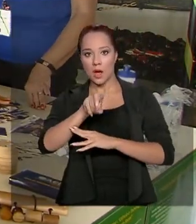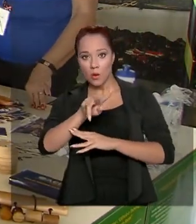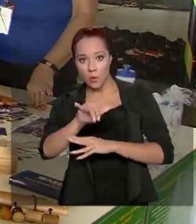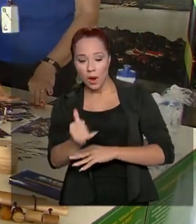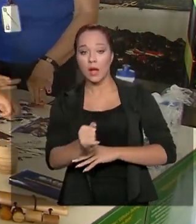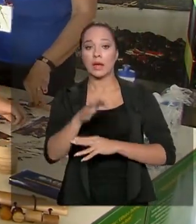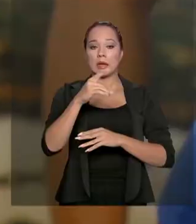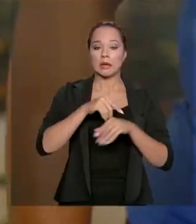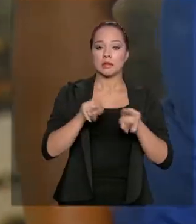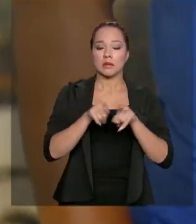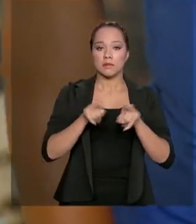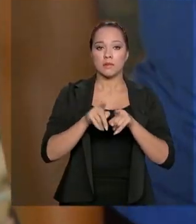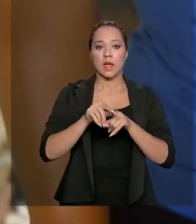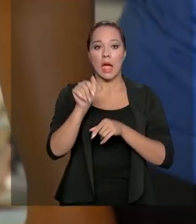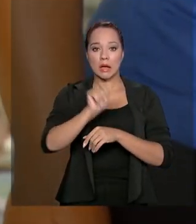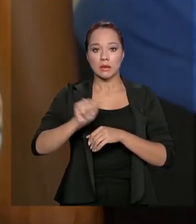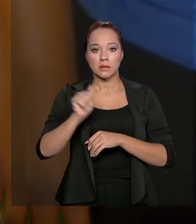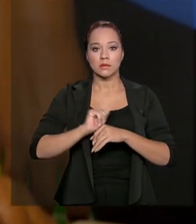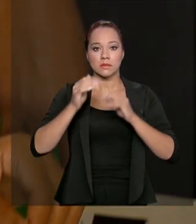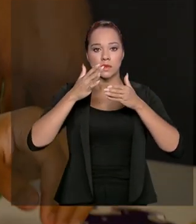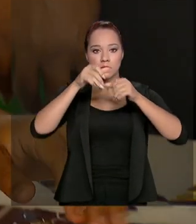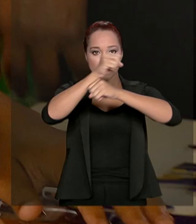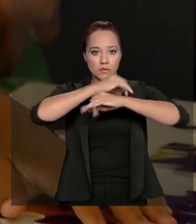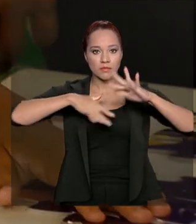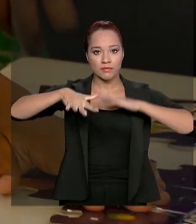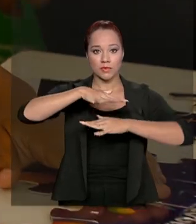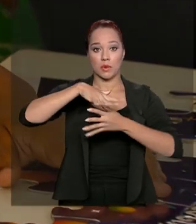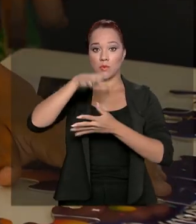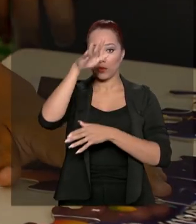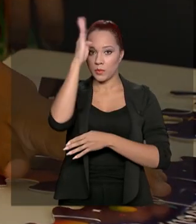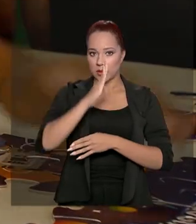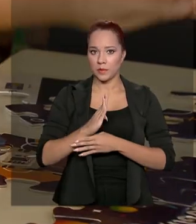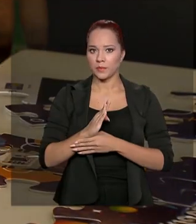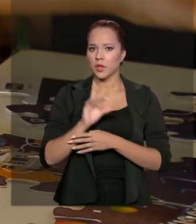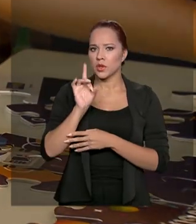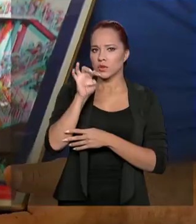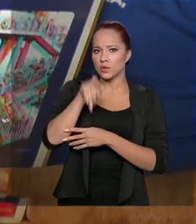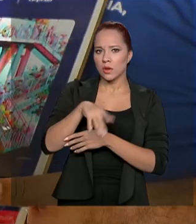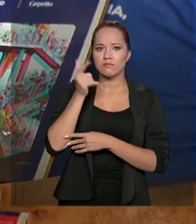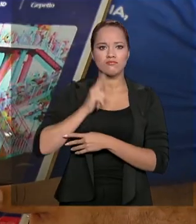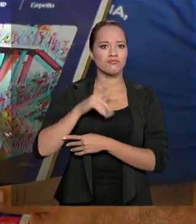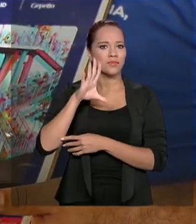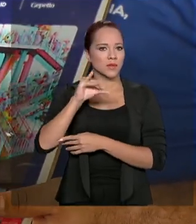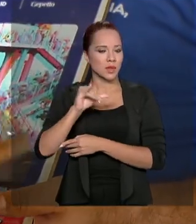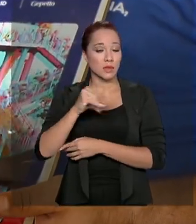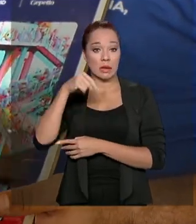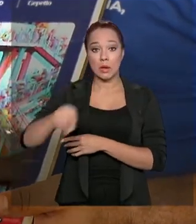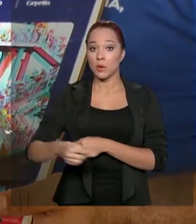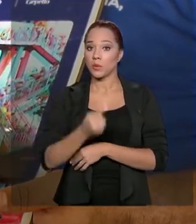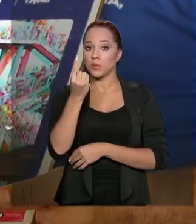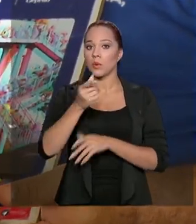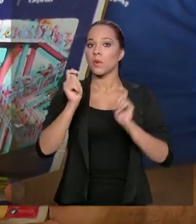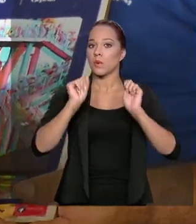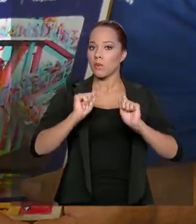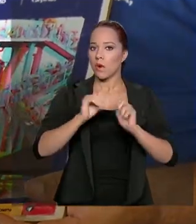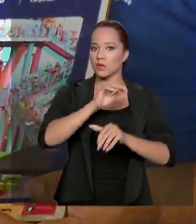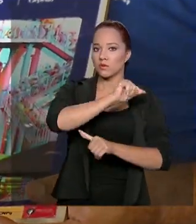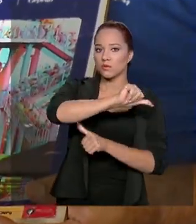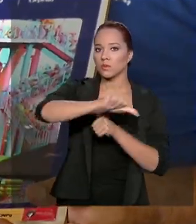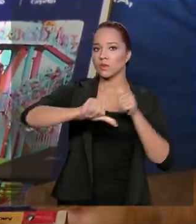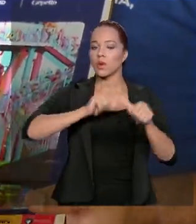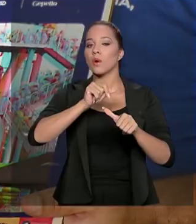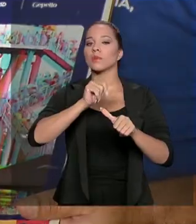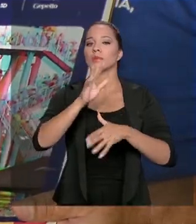Espacial Brasileira. Tudo para mostrar que, além de consumidores de ciência, somos os únicos que podemos transformá-la